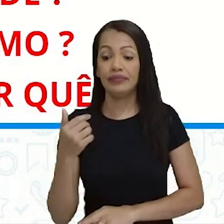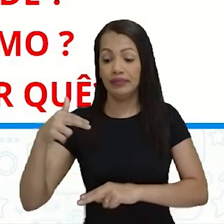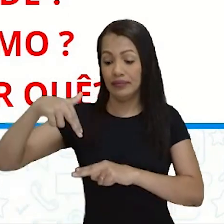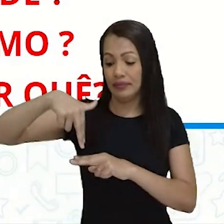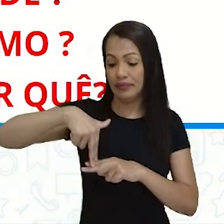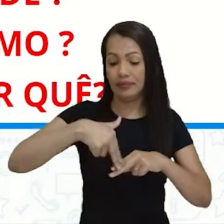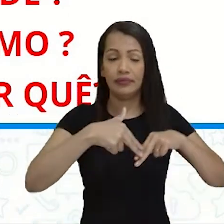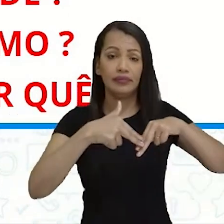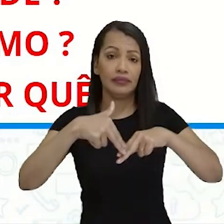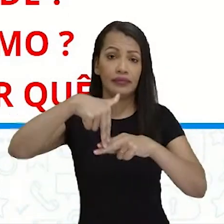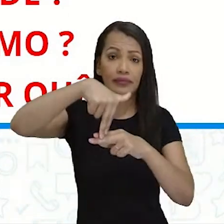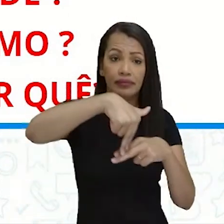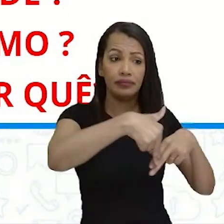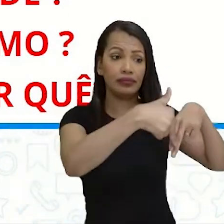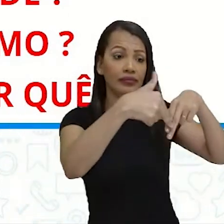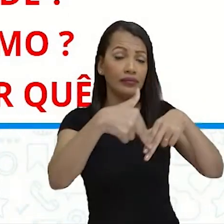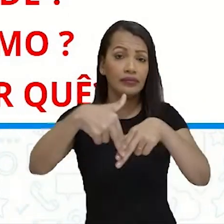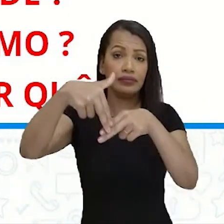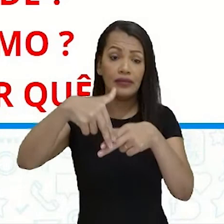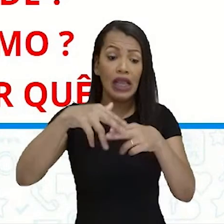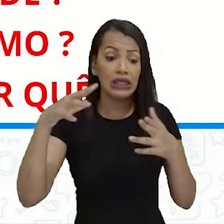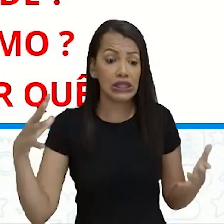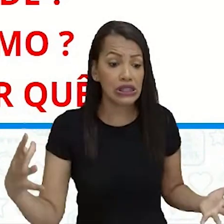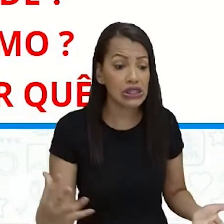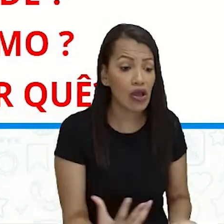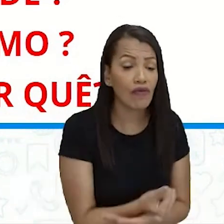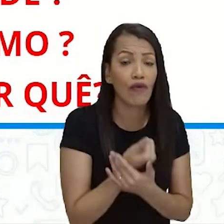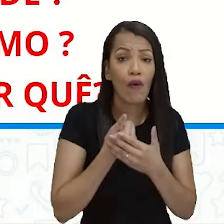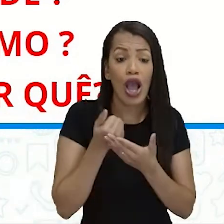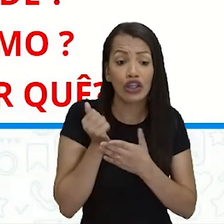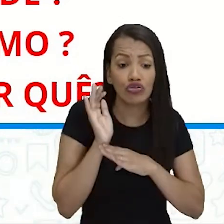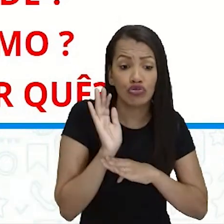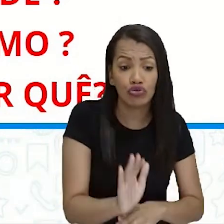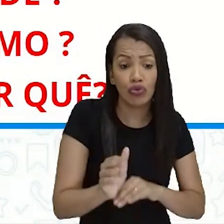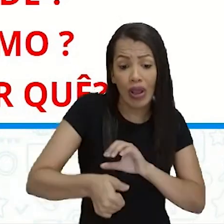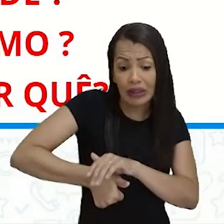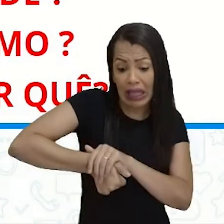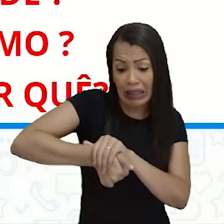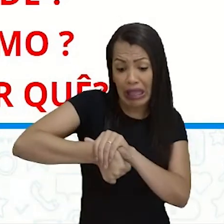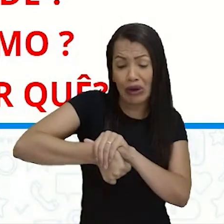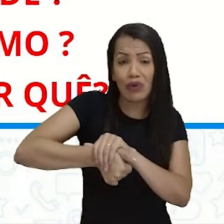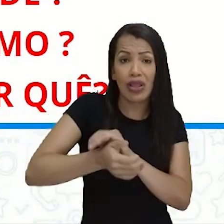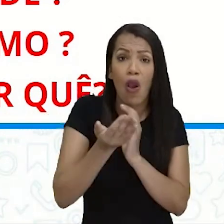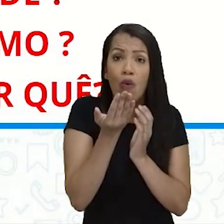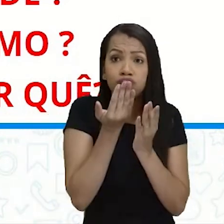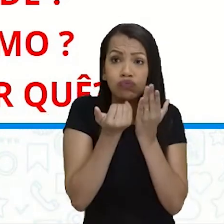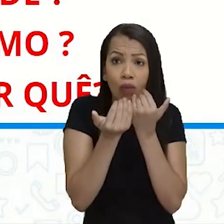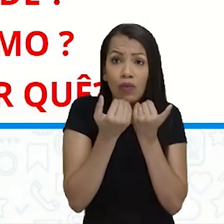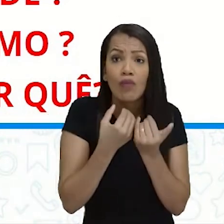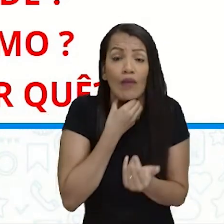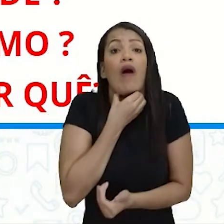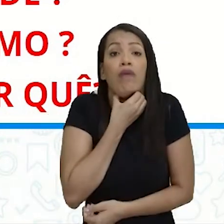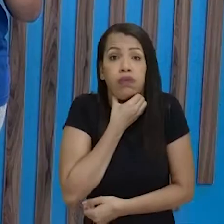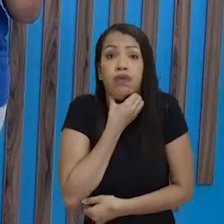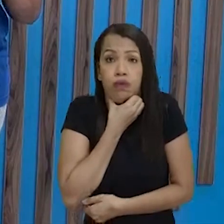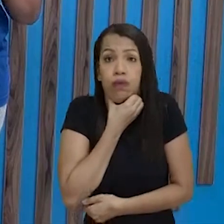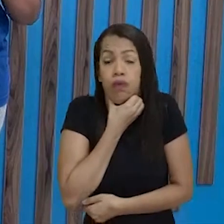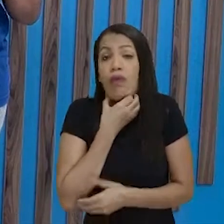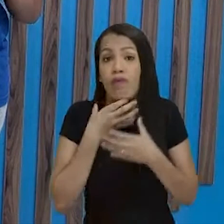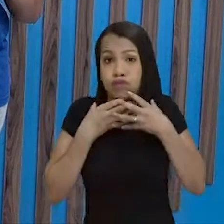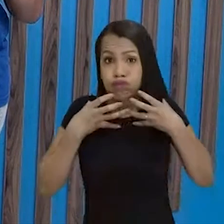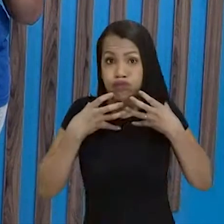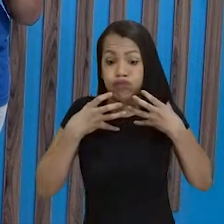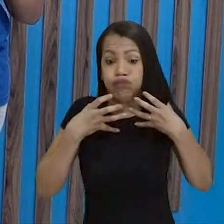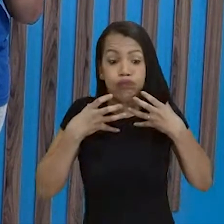estava aparentemente engasgada no mar de São Conrado, zona sul do Rio, na manhã de terça-feira, 26. O